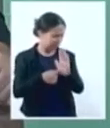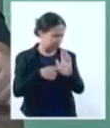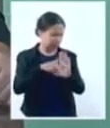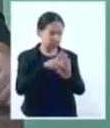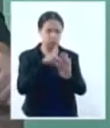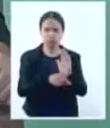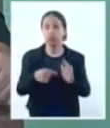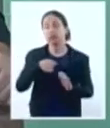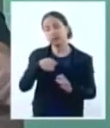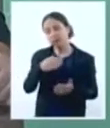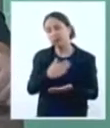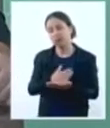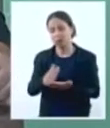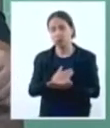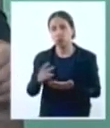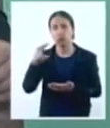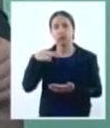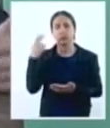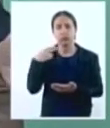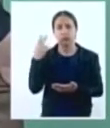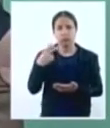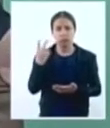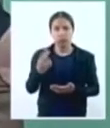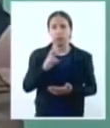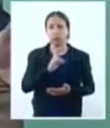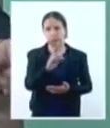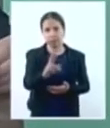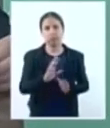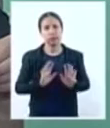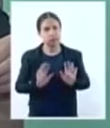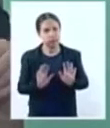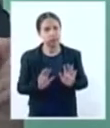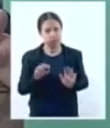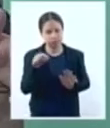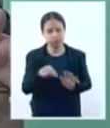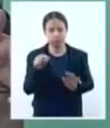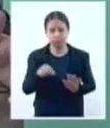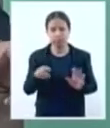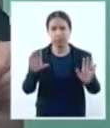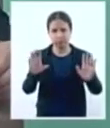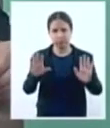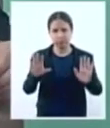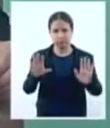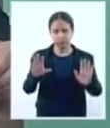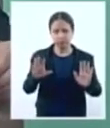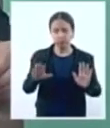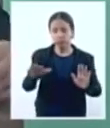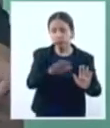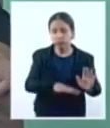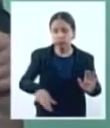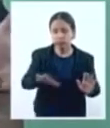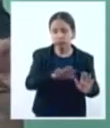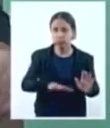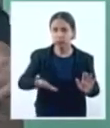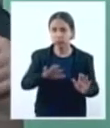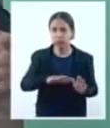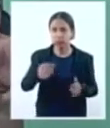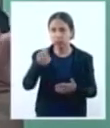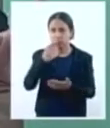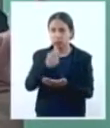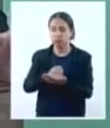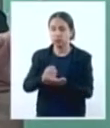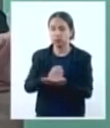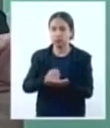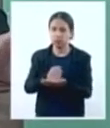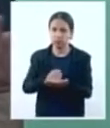aqui que representam de forma mais orgânica o setor de proprietários de drogarias e